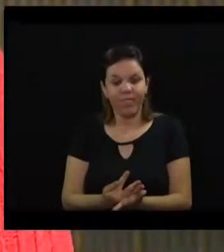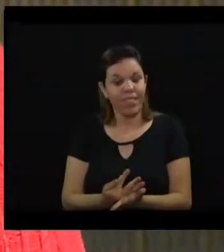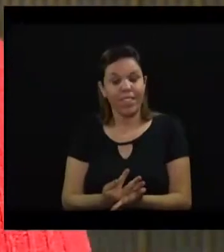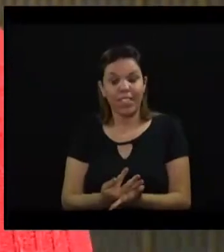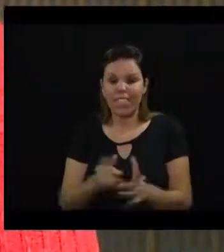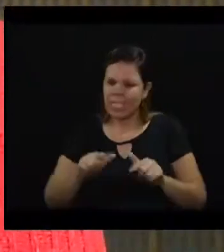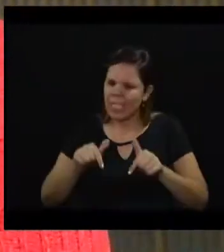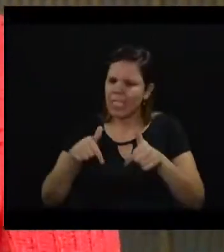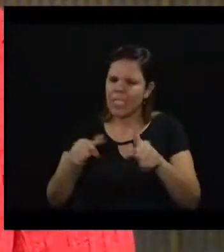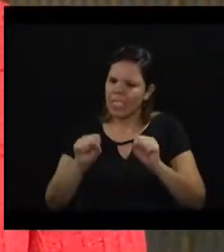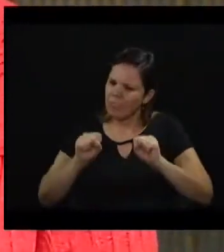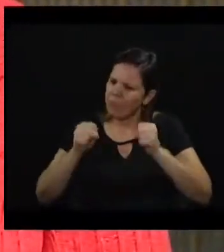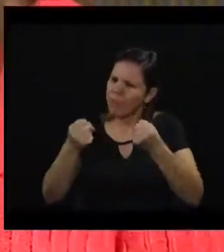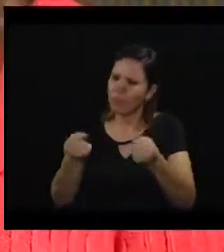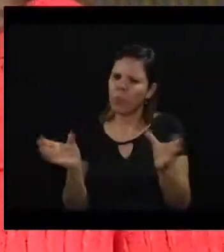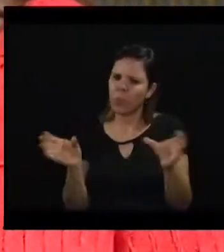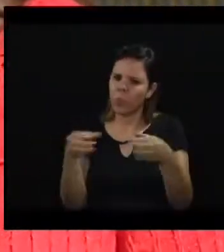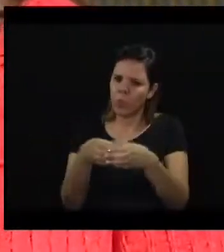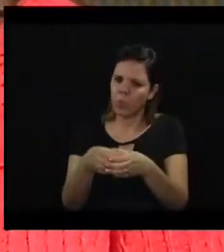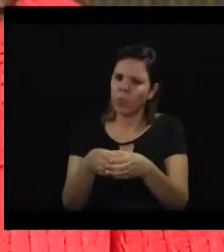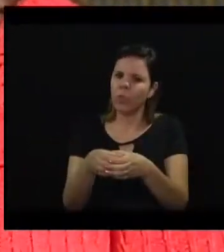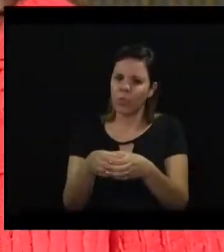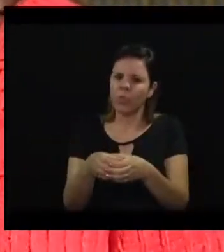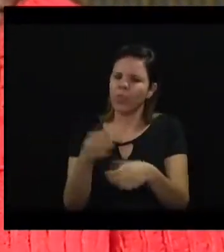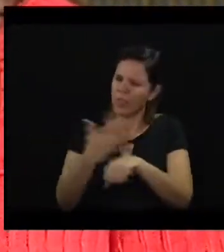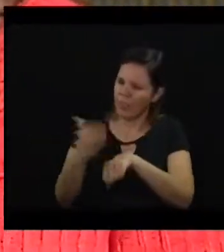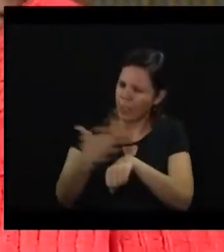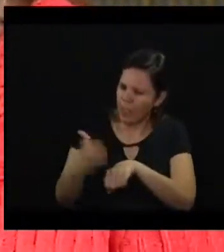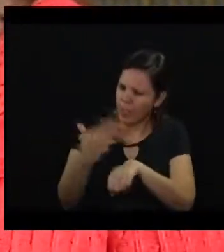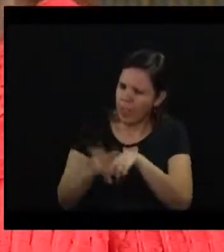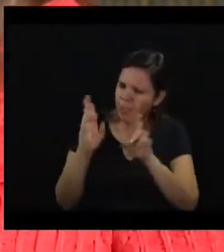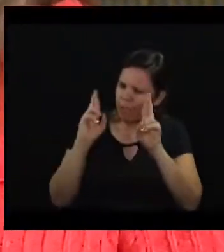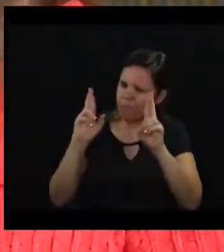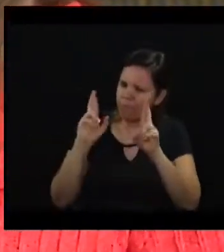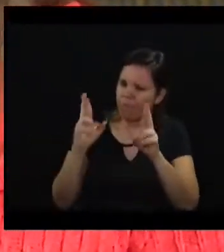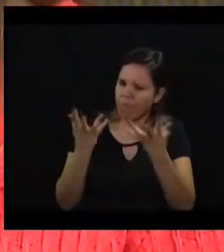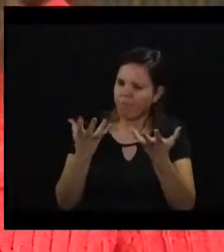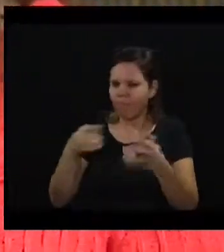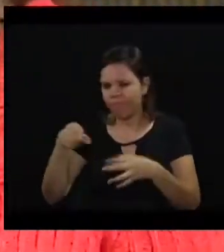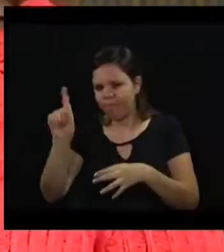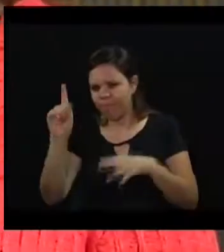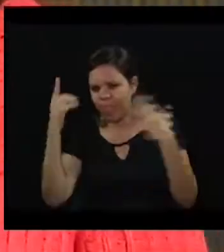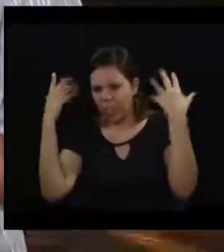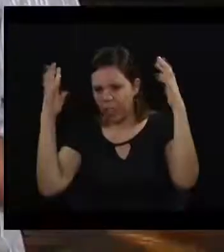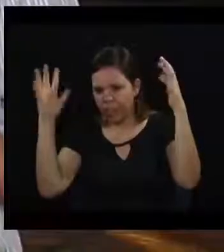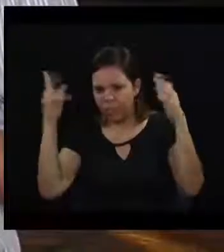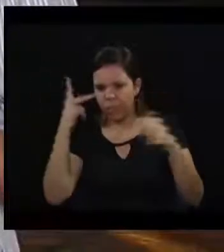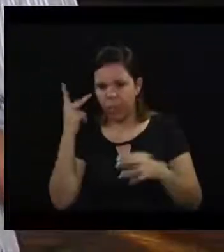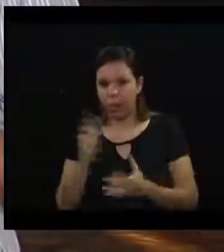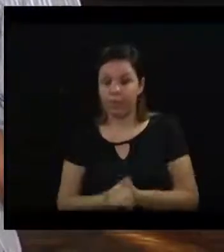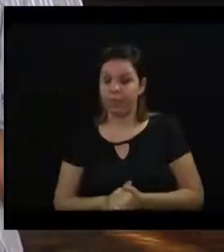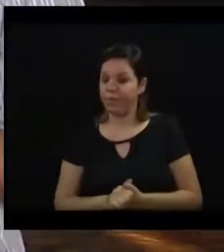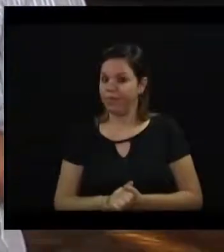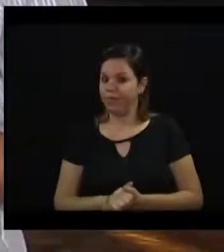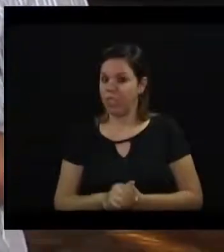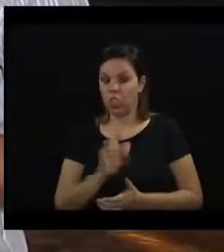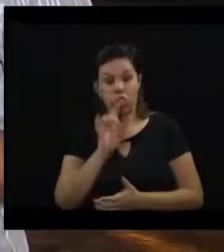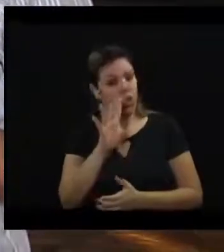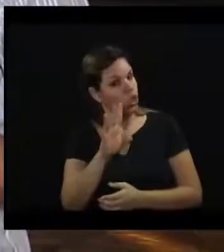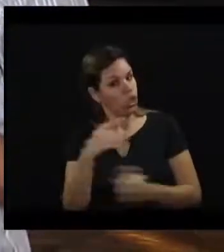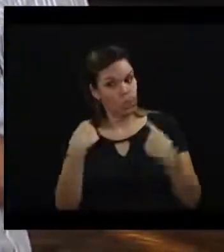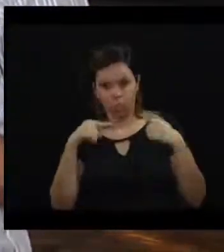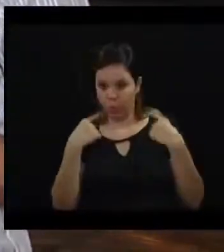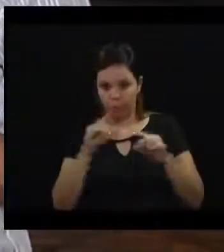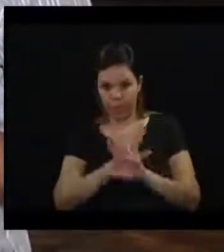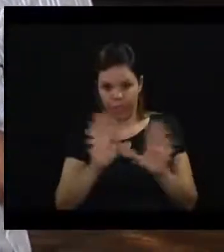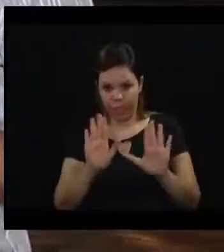empenhando bastante, a equipe. Acho que está todo mundo aí na expectativa, né, do evento em si. Mas não é só música, não.